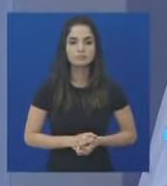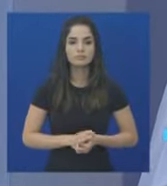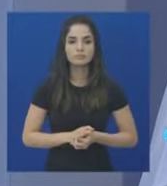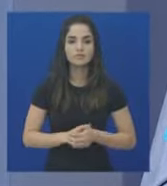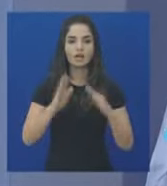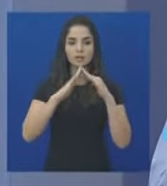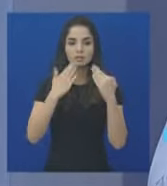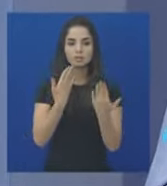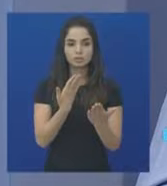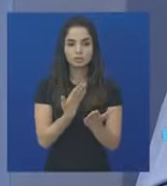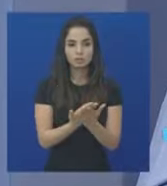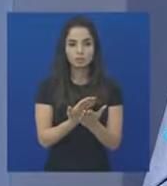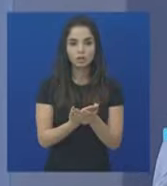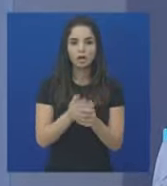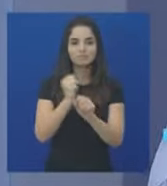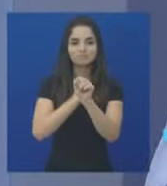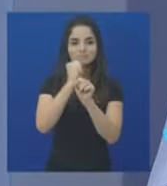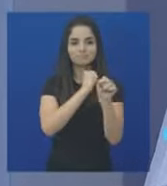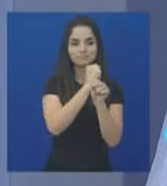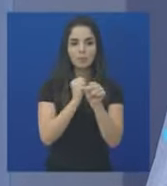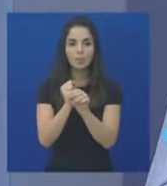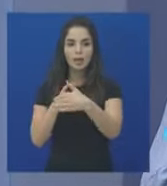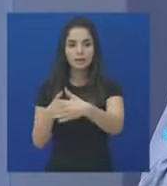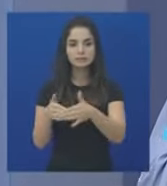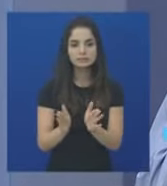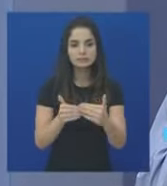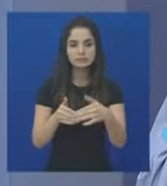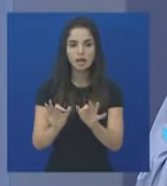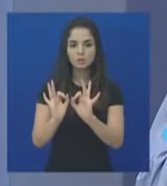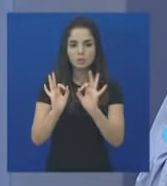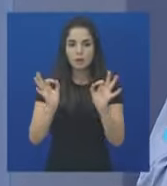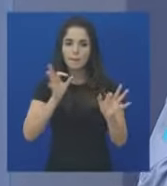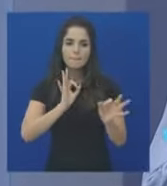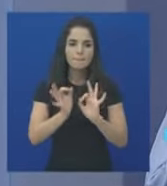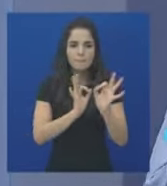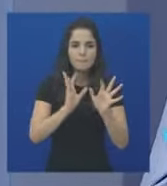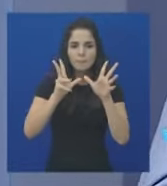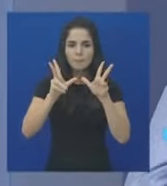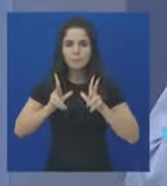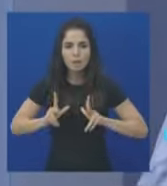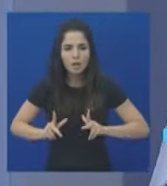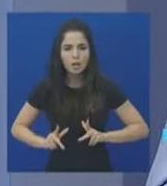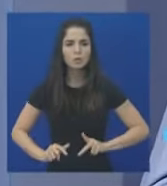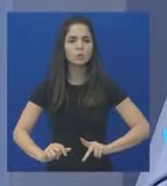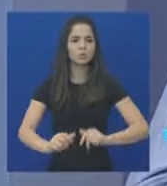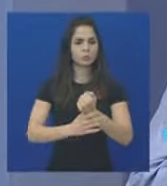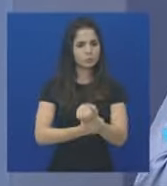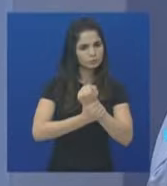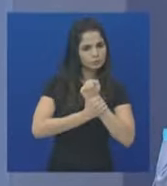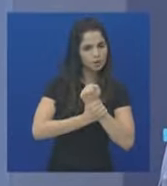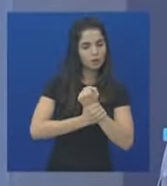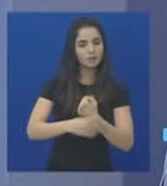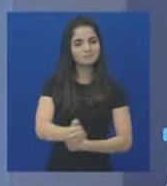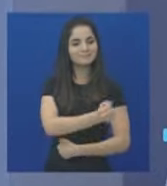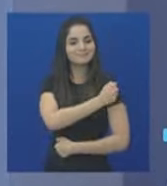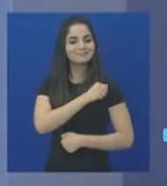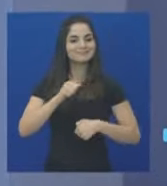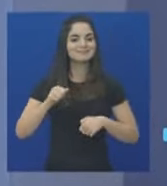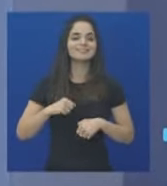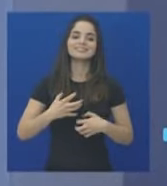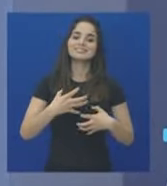escolas, fazer uma reforma, umas salas de aula, com umas salas de aula limpas, seguras, para que o aluno se sinta